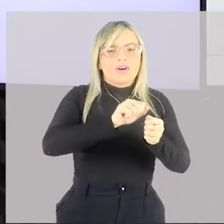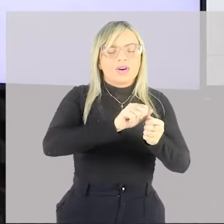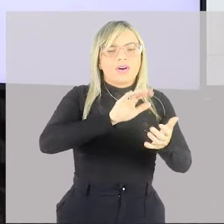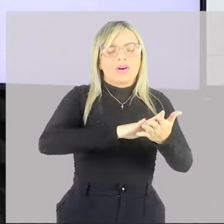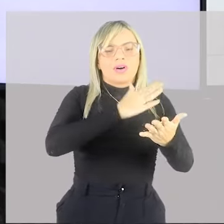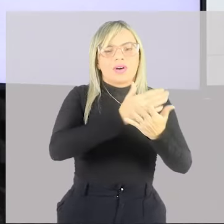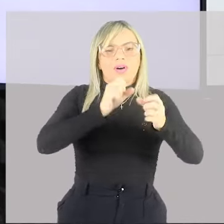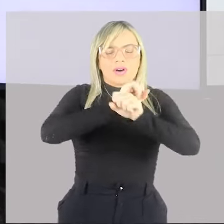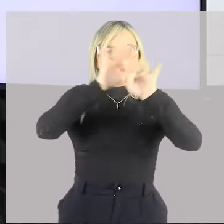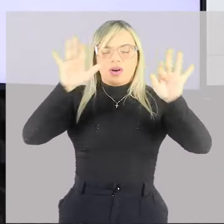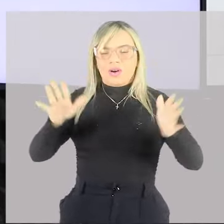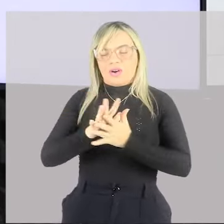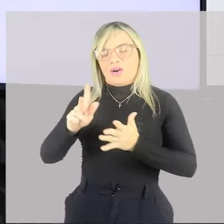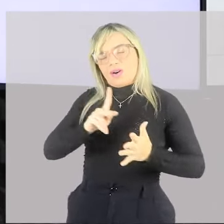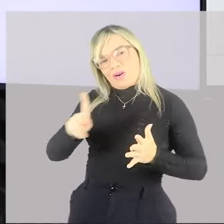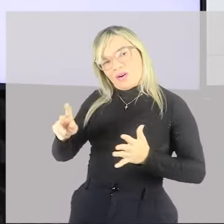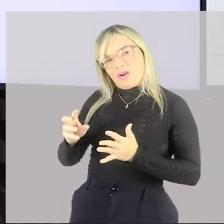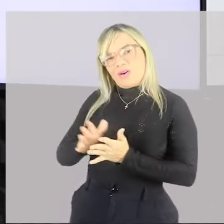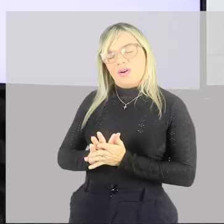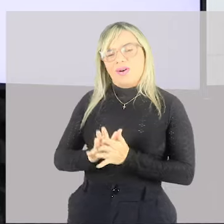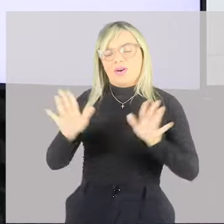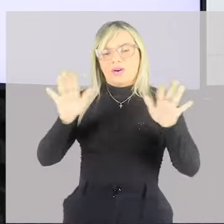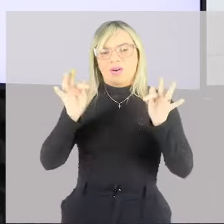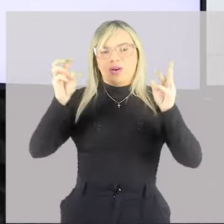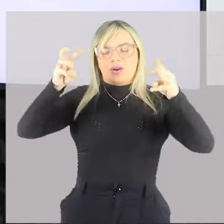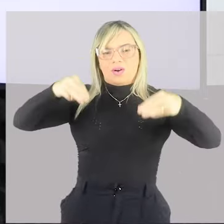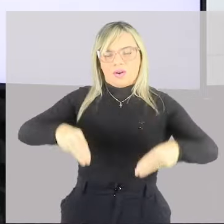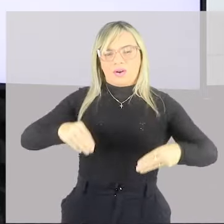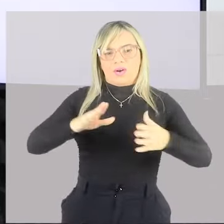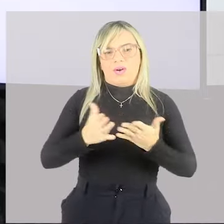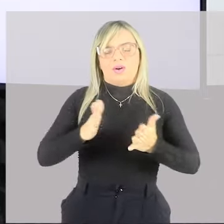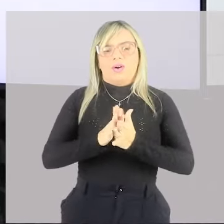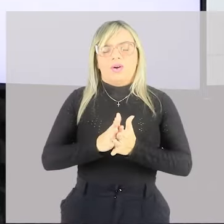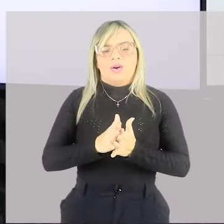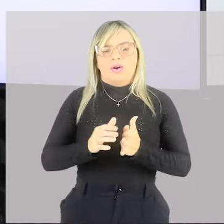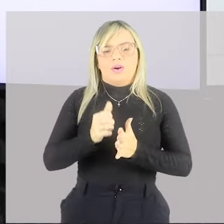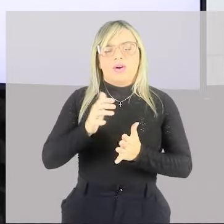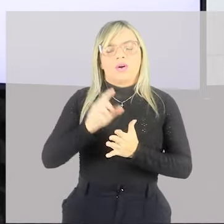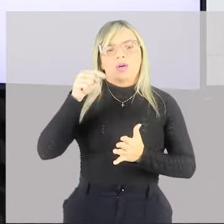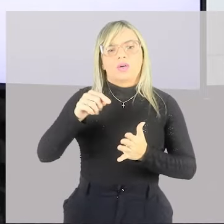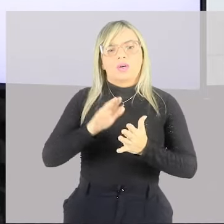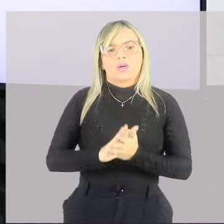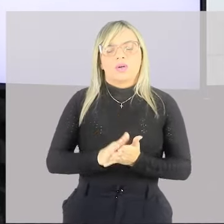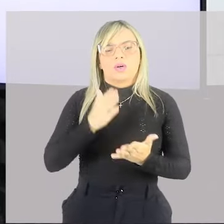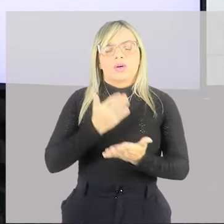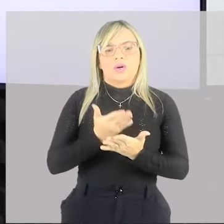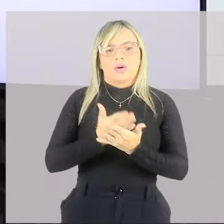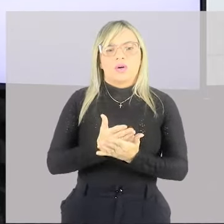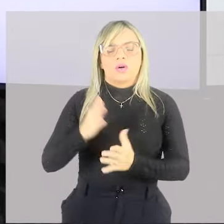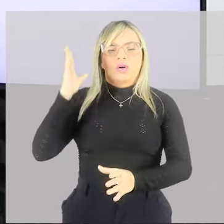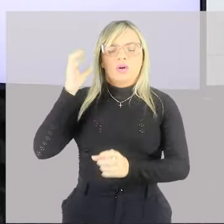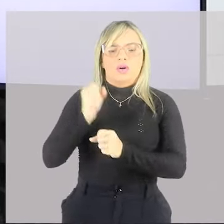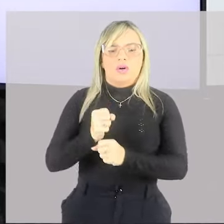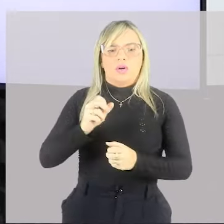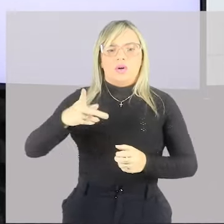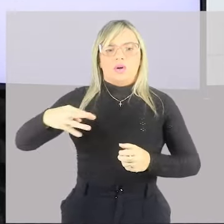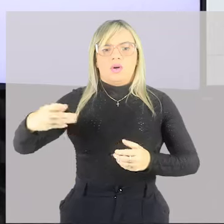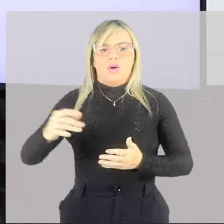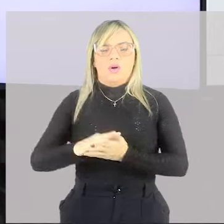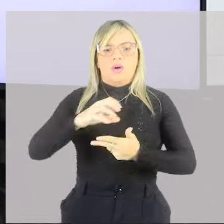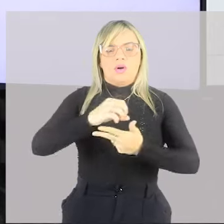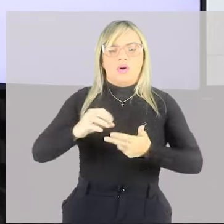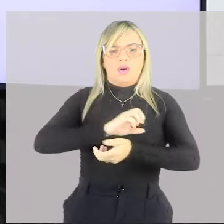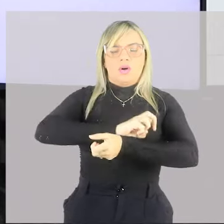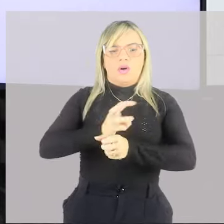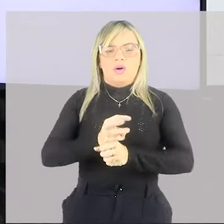professor Marcos dominice a gente tá finalizando nossa primeira parte da aula de revisão pro nosso cursinho pais Enem Ema Eu espero vocês na